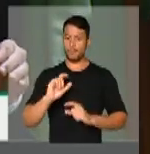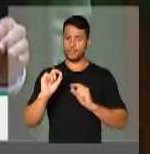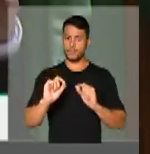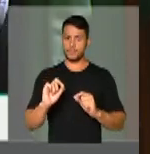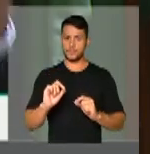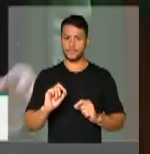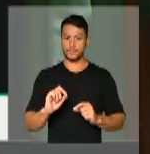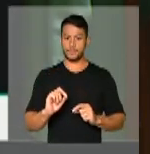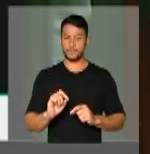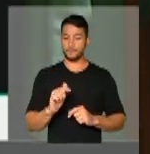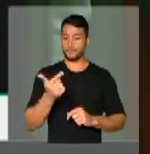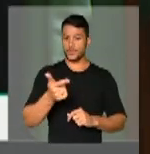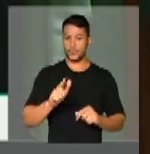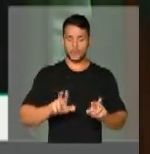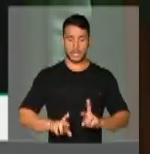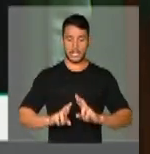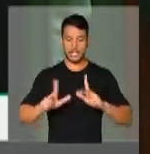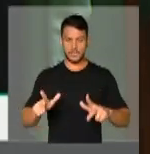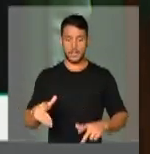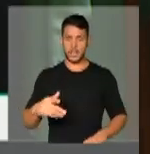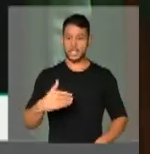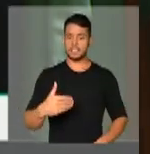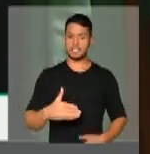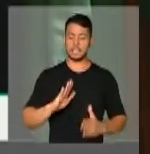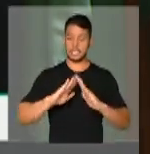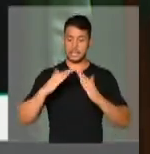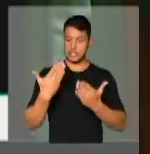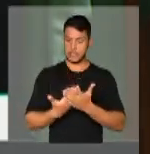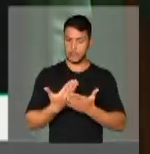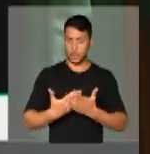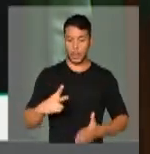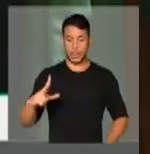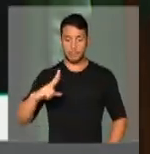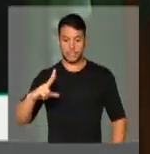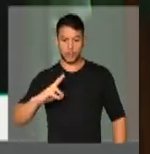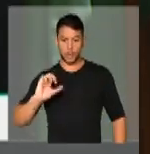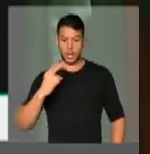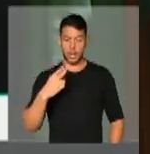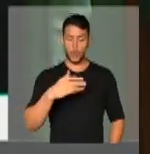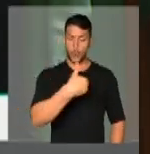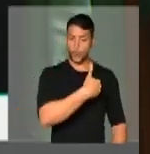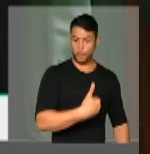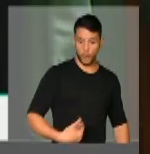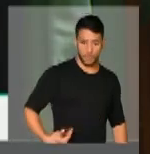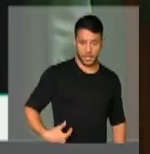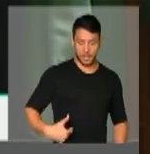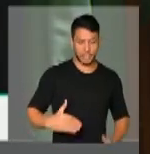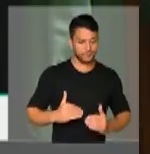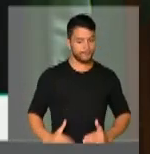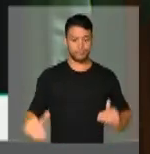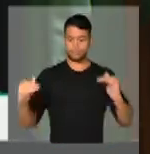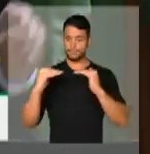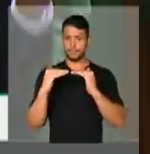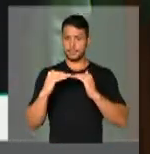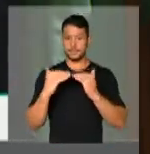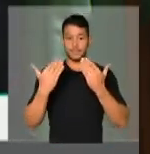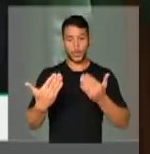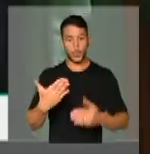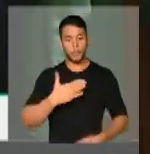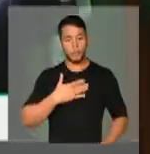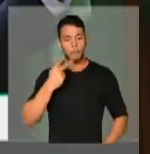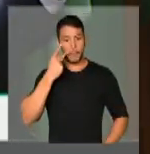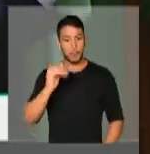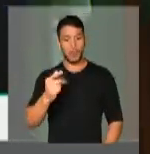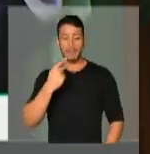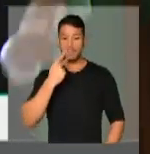menor diferença entre a escola pública e a privada. Isso me faz lembrar a frase mais importante que meu pai disse